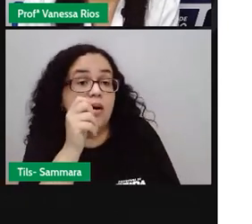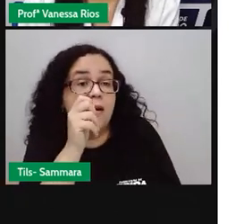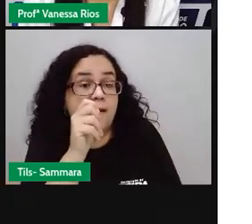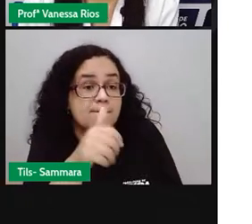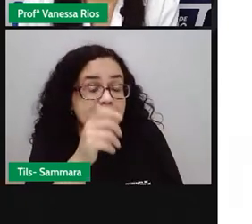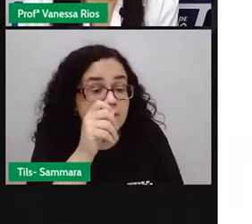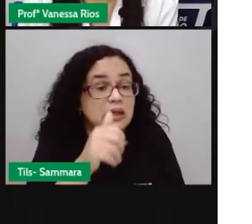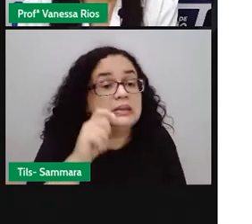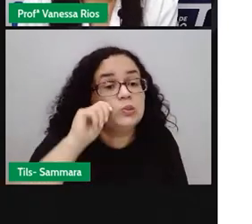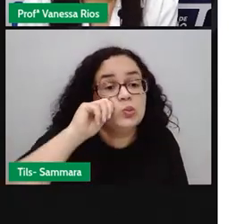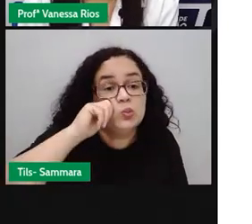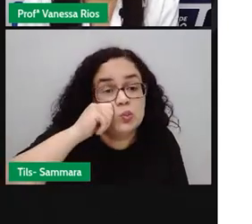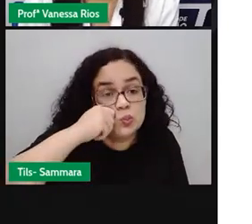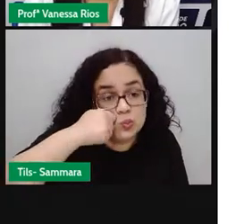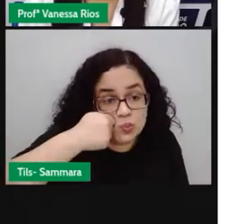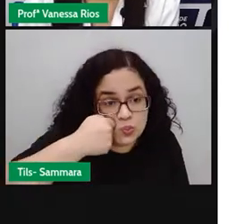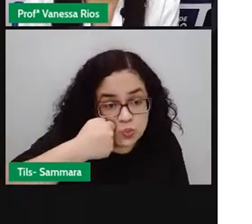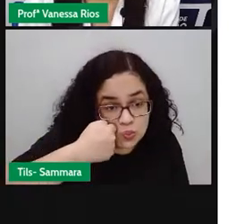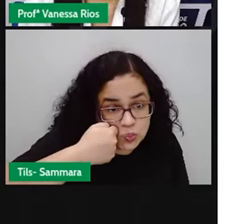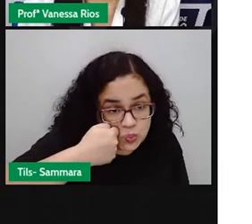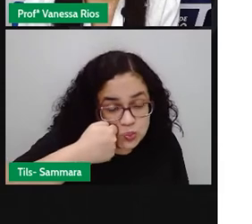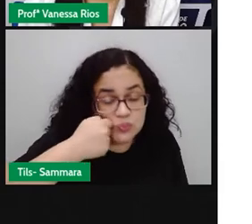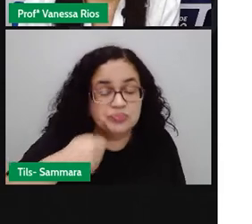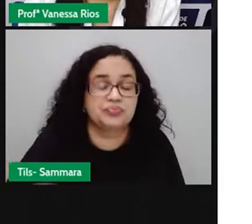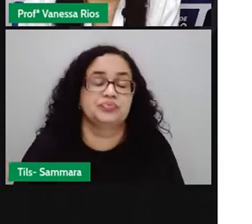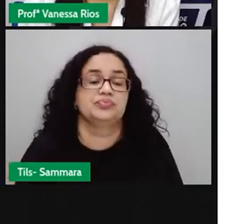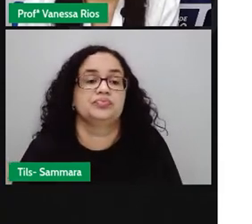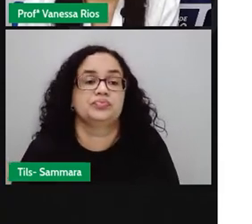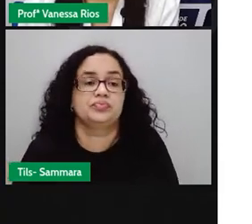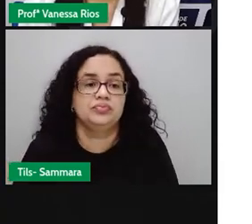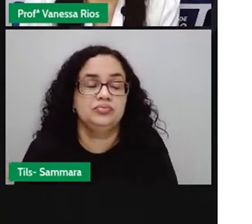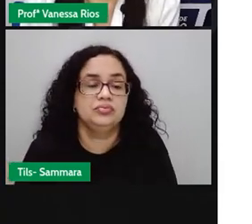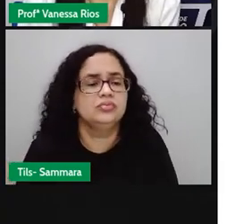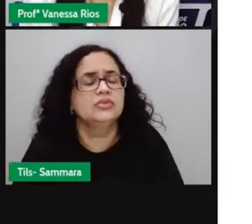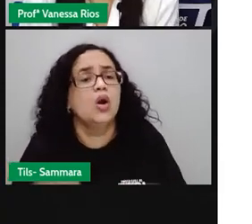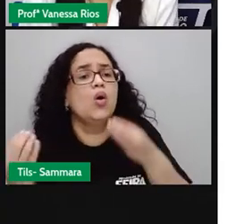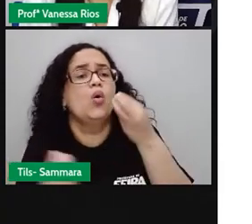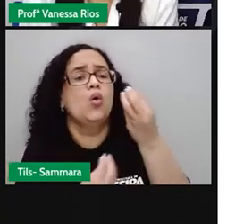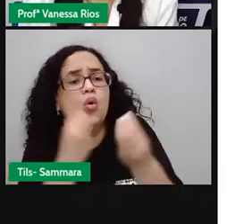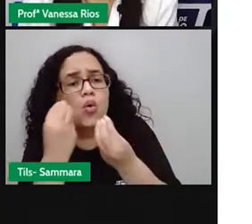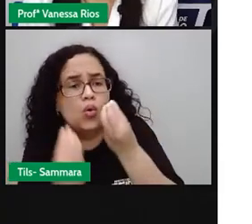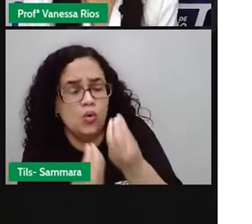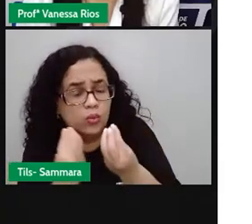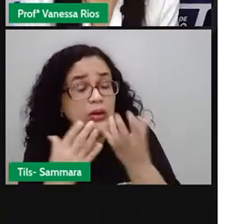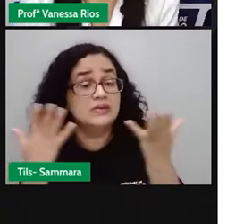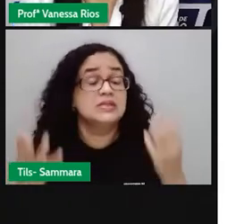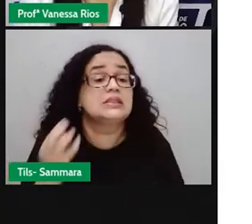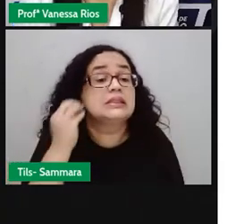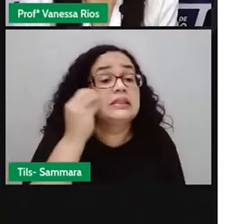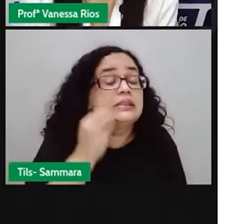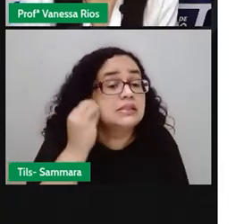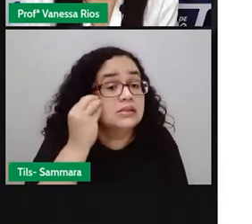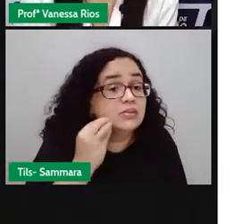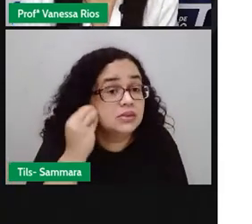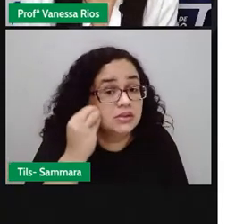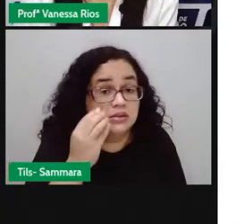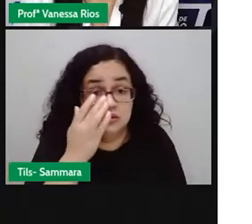gude, uma moeda e também um limão. Como é que vai se dar essa experiência?